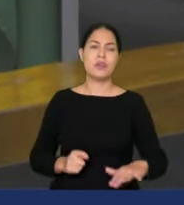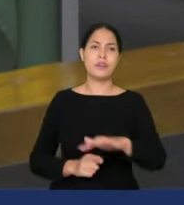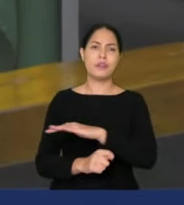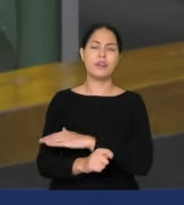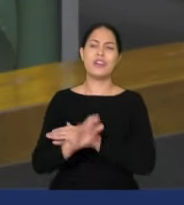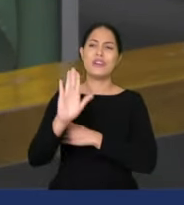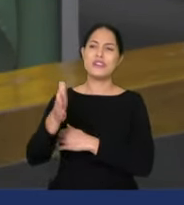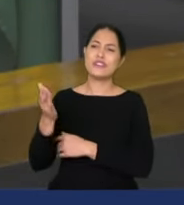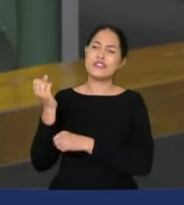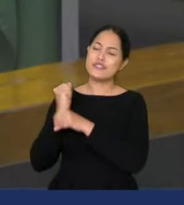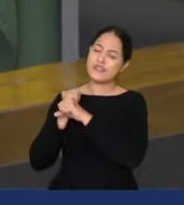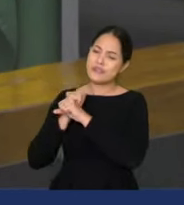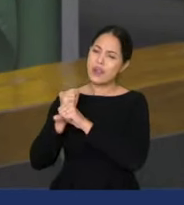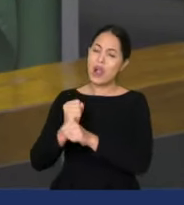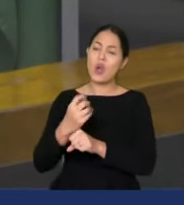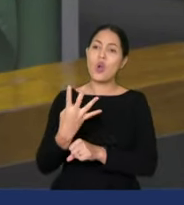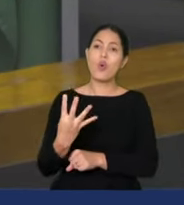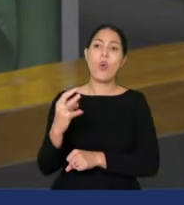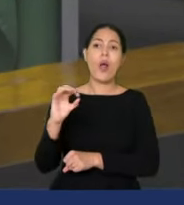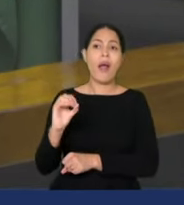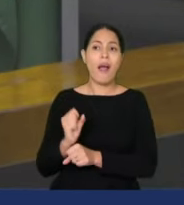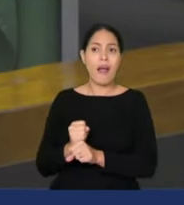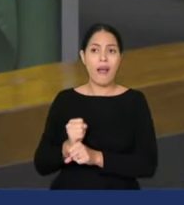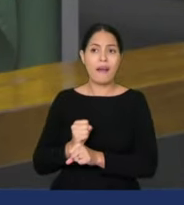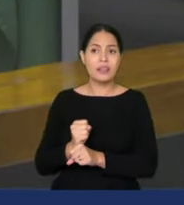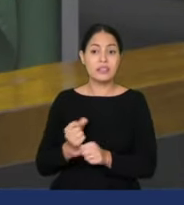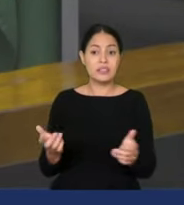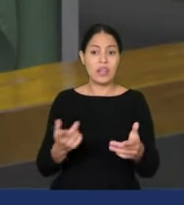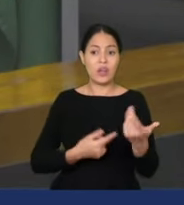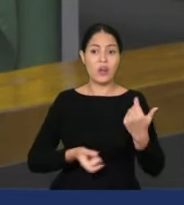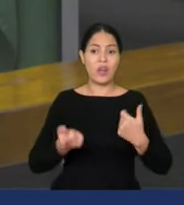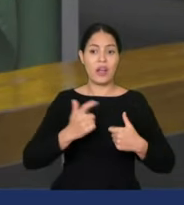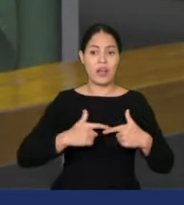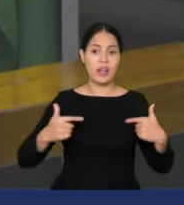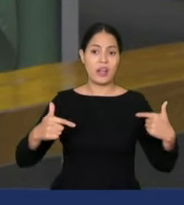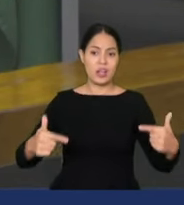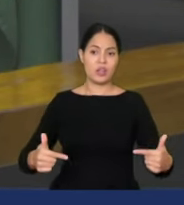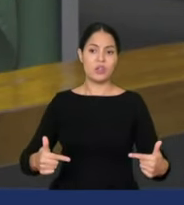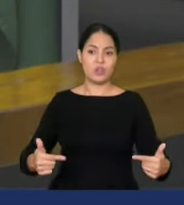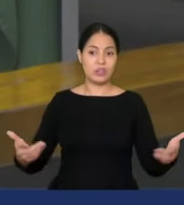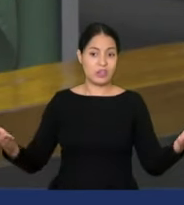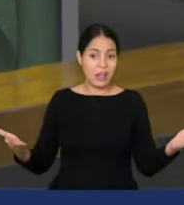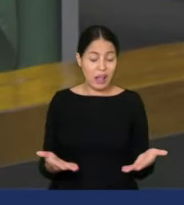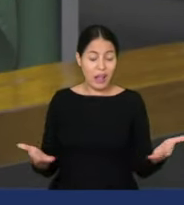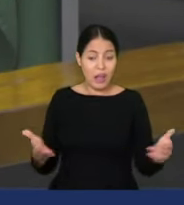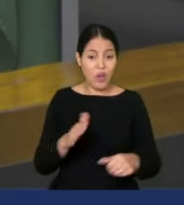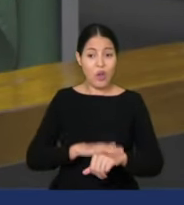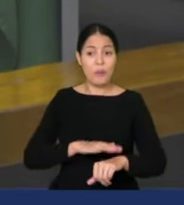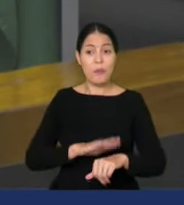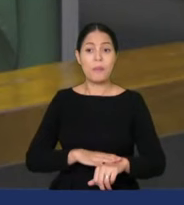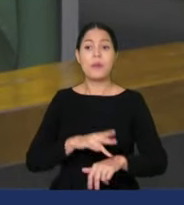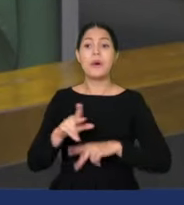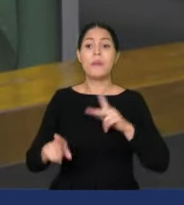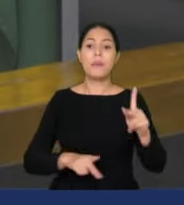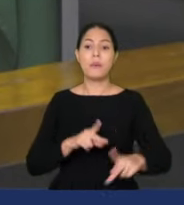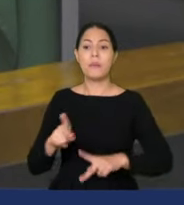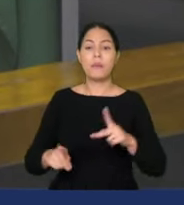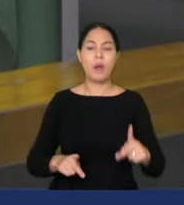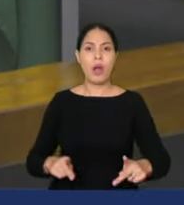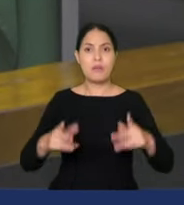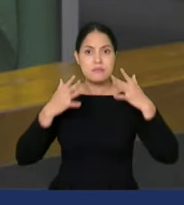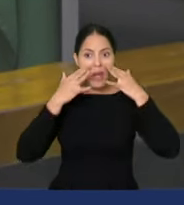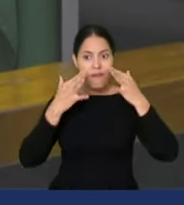de 40 anos e que agora estão começando a dar retorno. Nesse momento, era o momento que a população deveria ver e